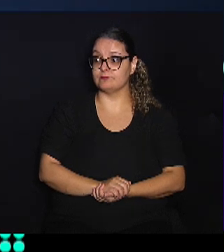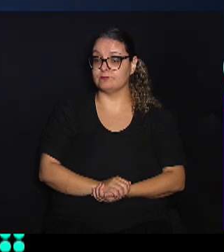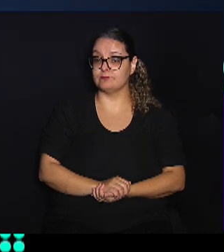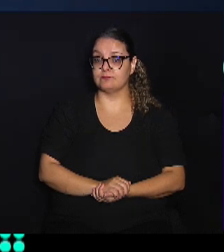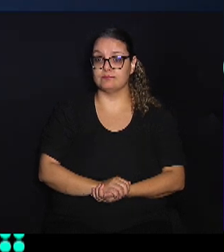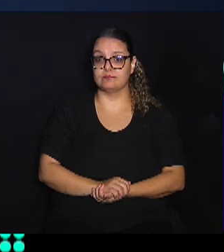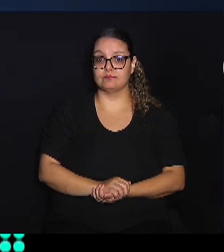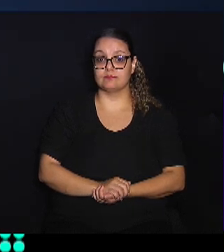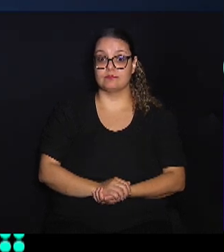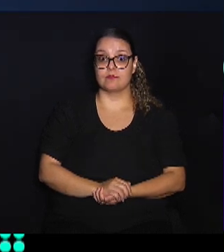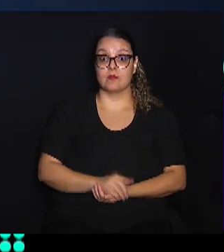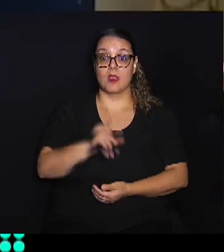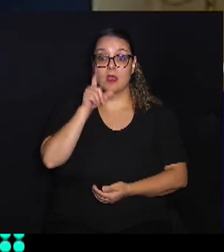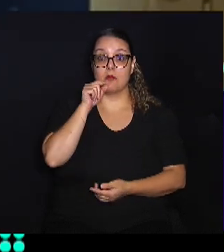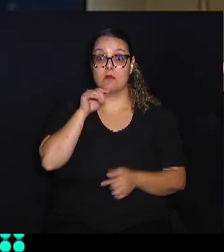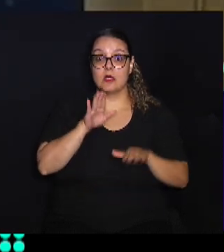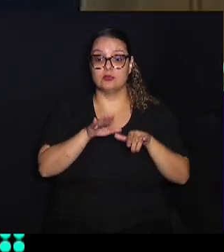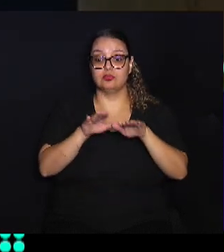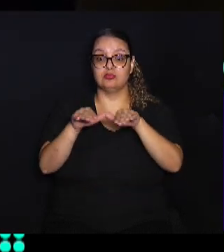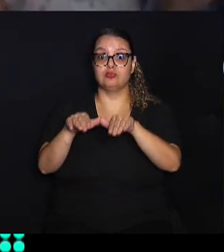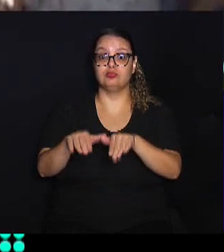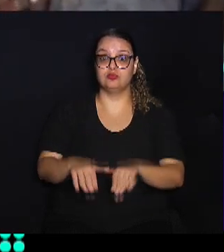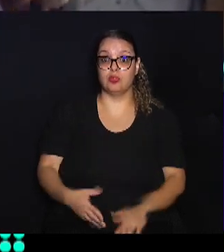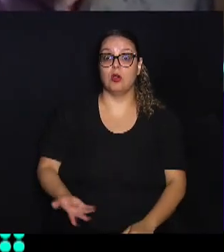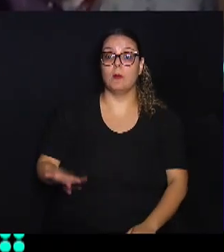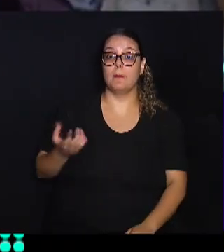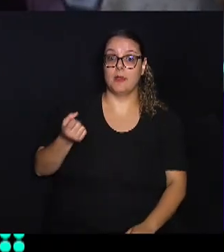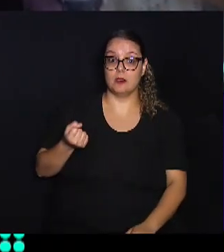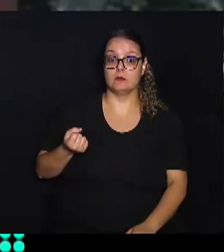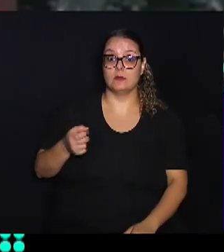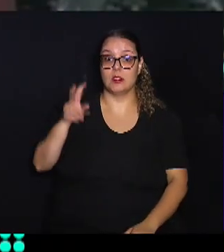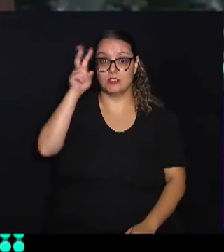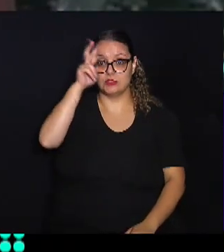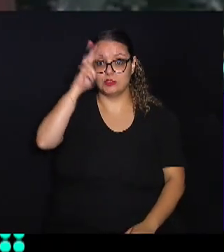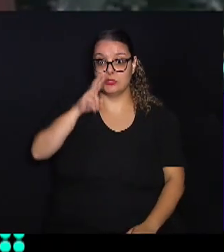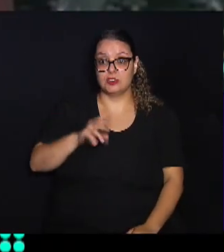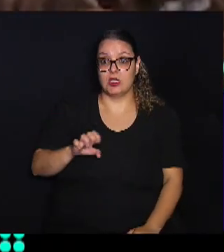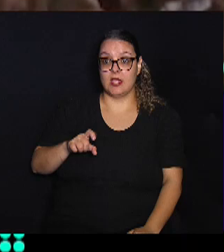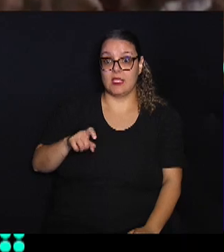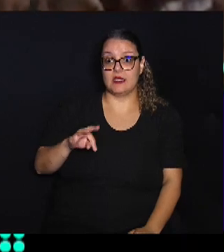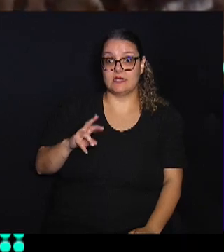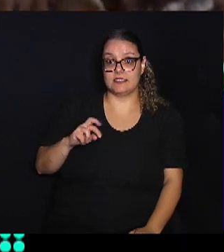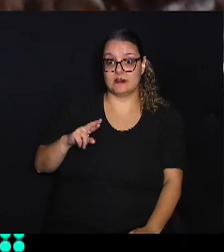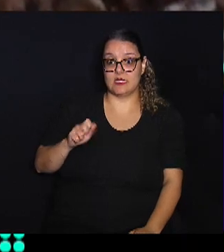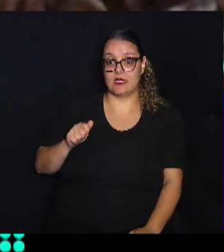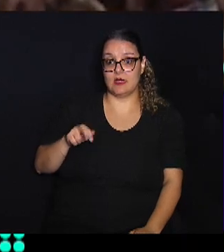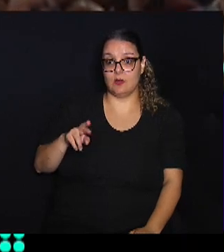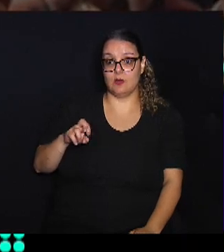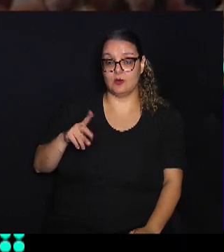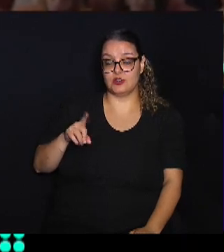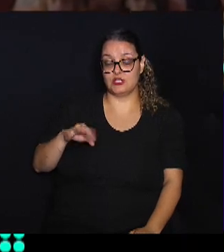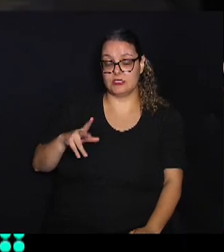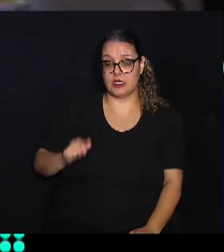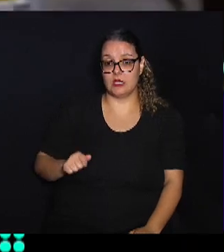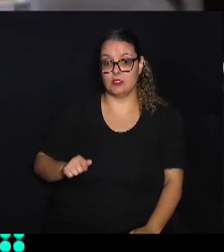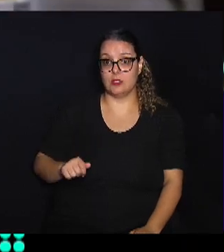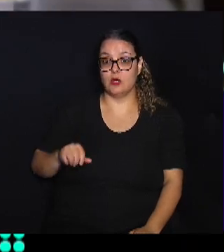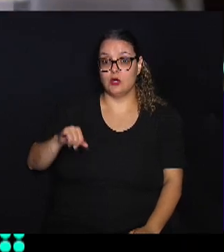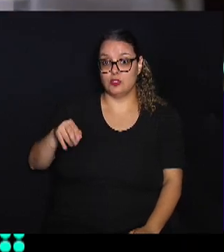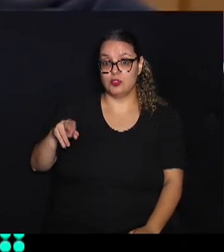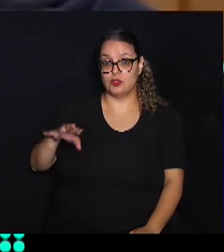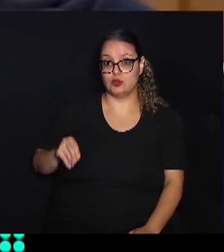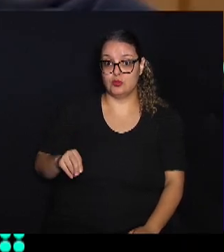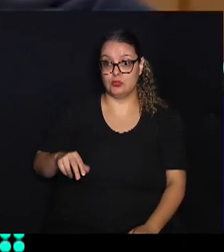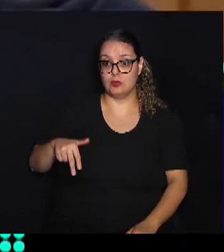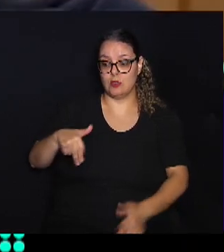Pássaro Branco, uma história de extraordinário. Julian foi expulso da escola por maltratar um